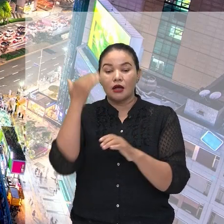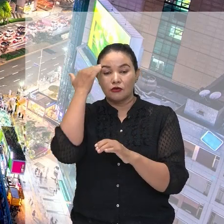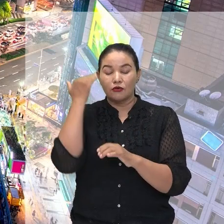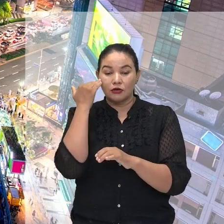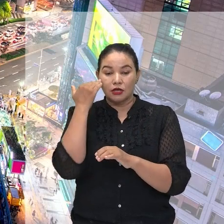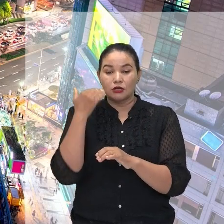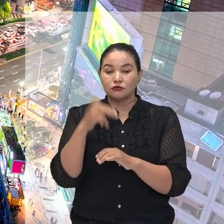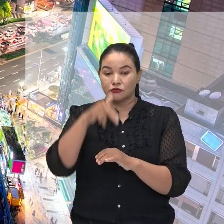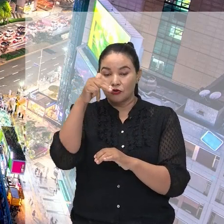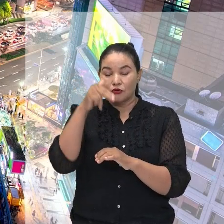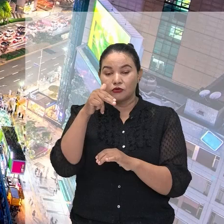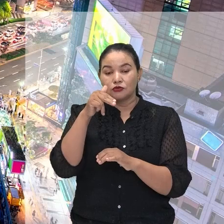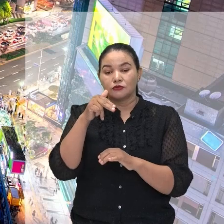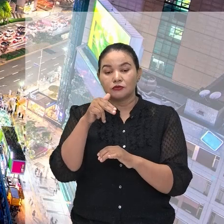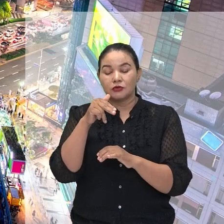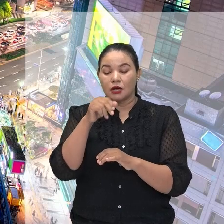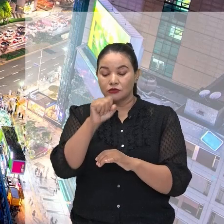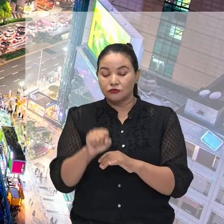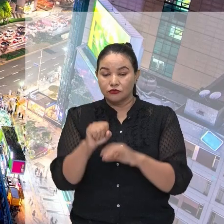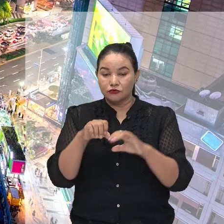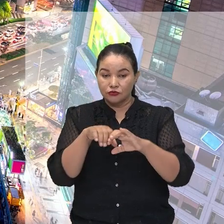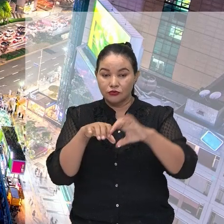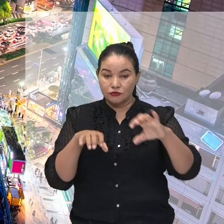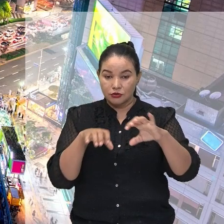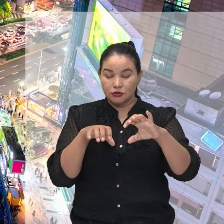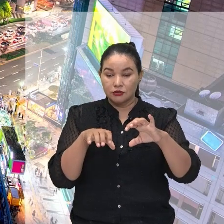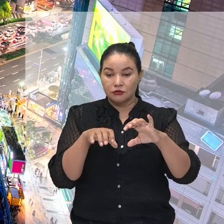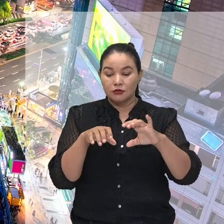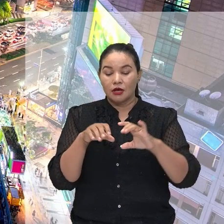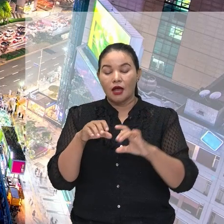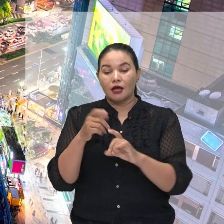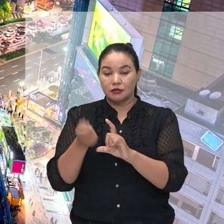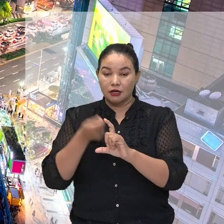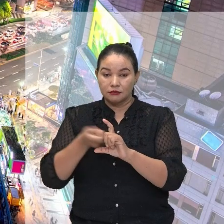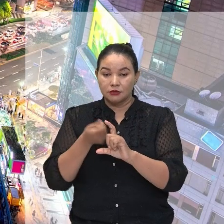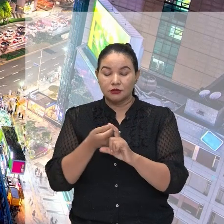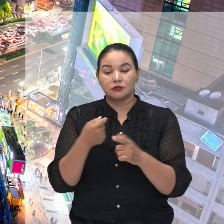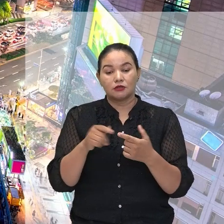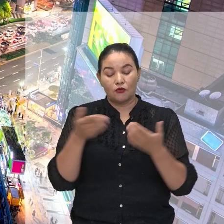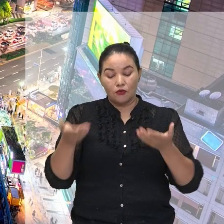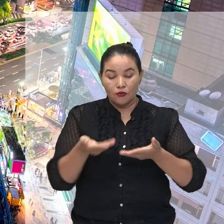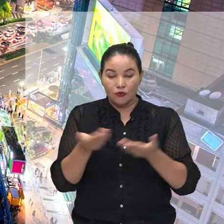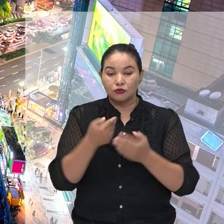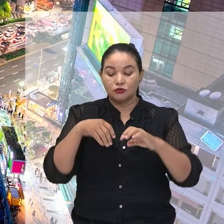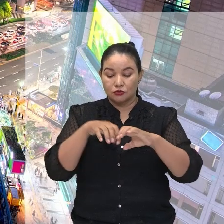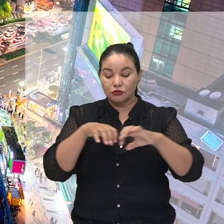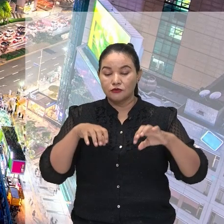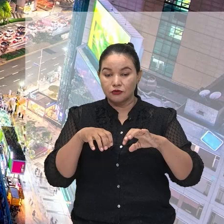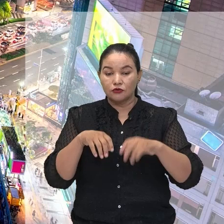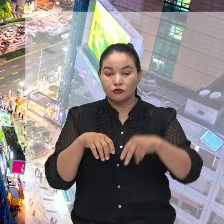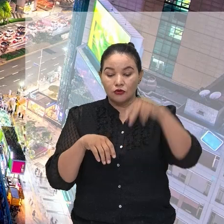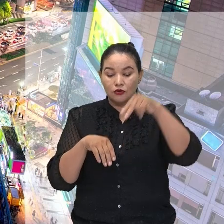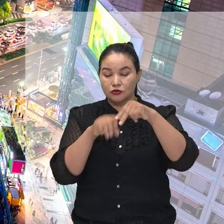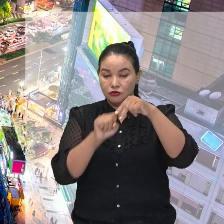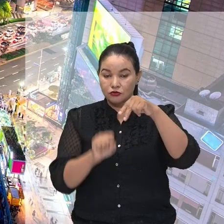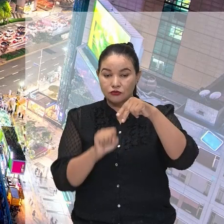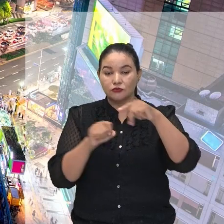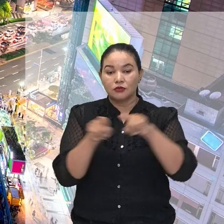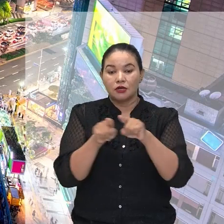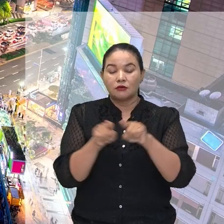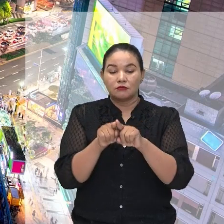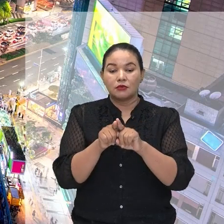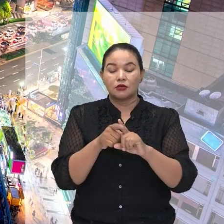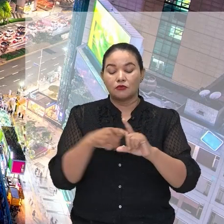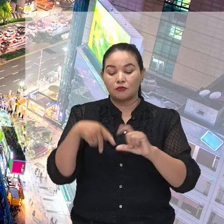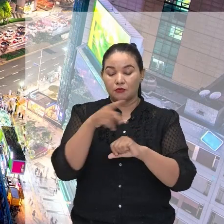divisão, né, com a Coreia do Sul capitalista. E hoje ainda tem essa divisão da Coreia do Sul sendo um país